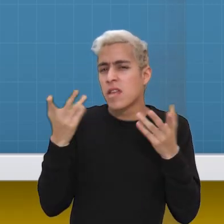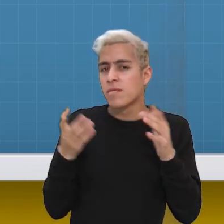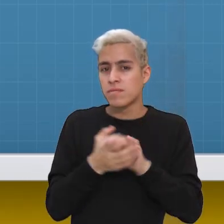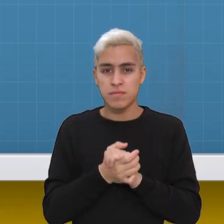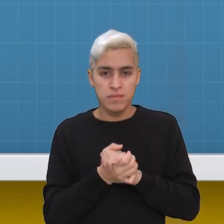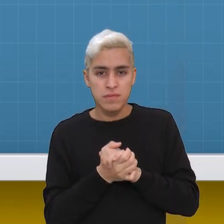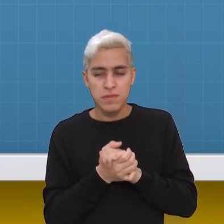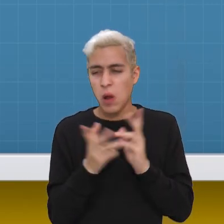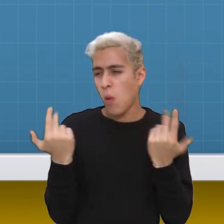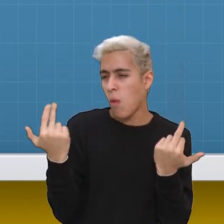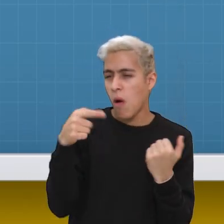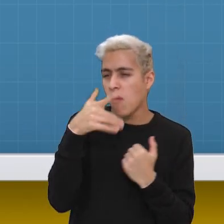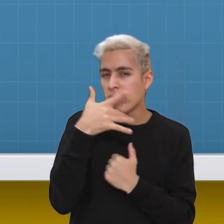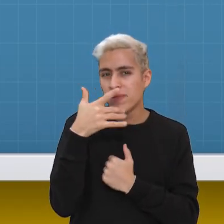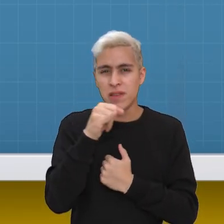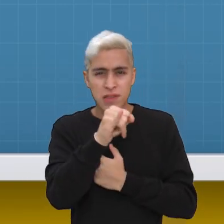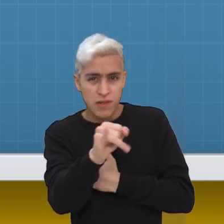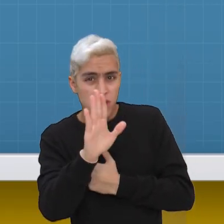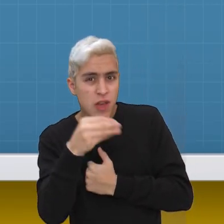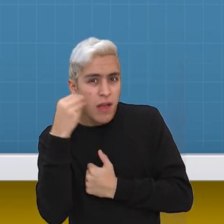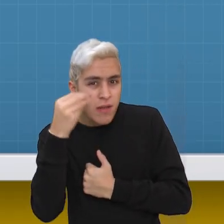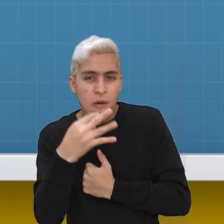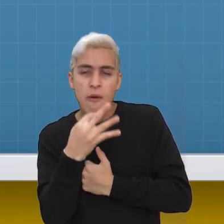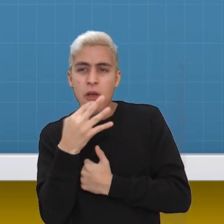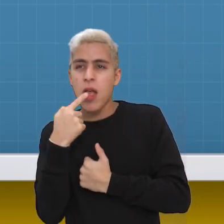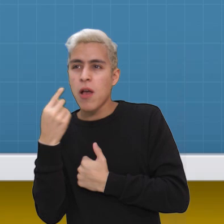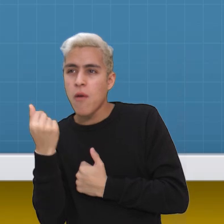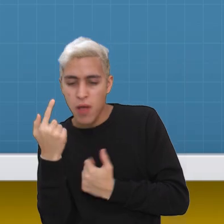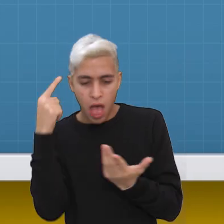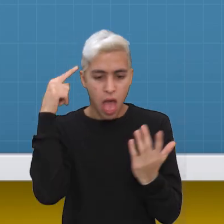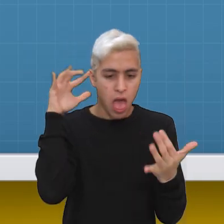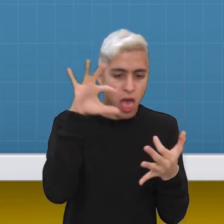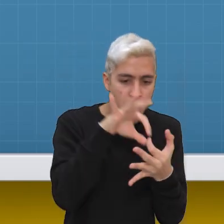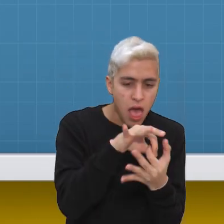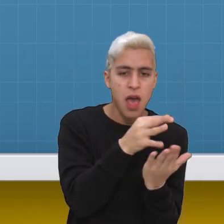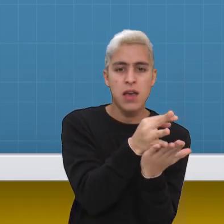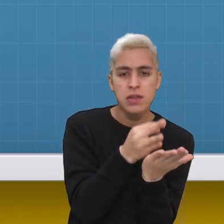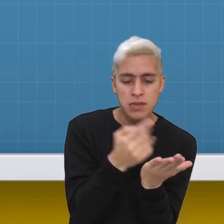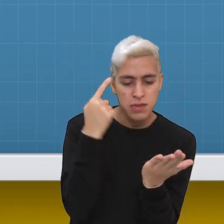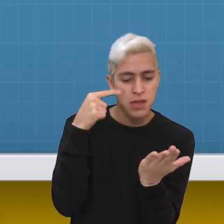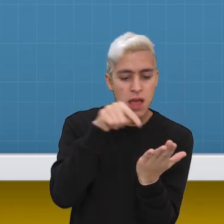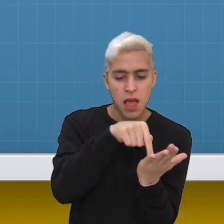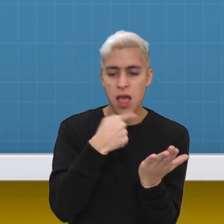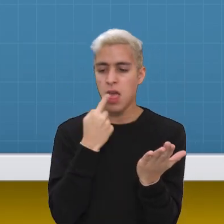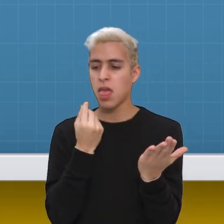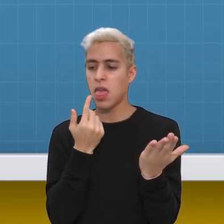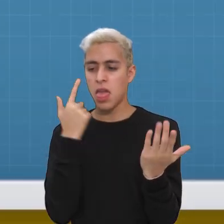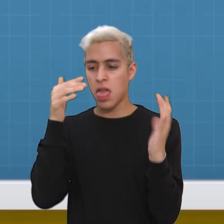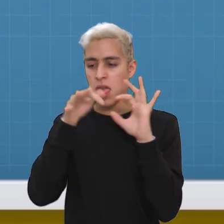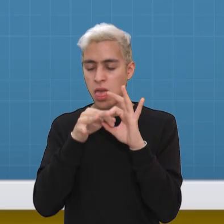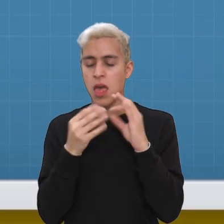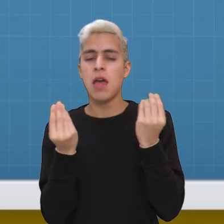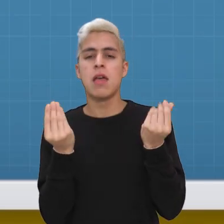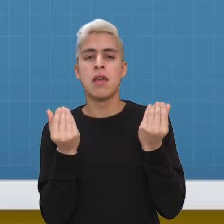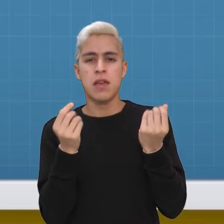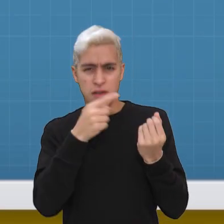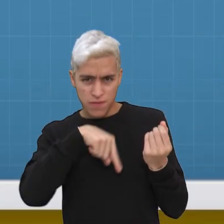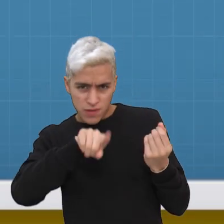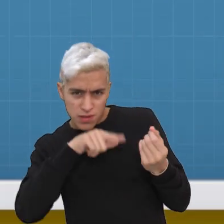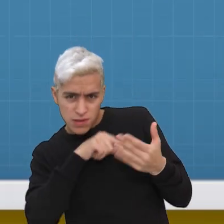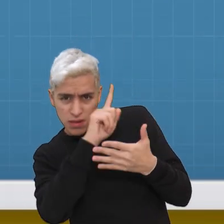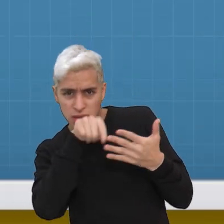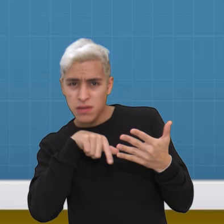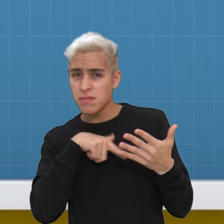você comeu amora, você sabe o sabor da amora, é por isso que você tem que saber que tem que ter paladar para saber ler. Você tem as